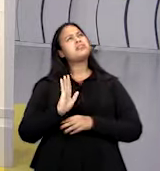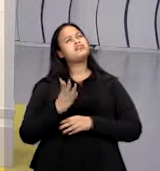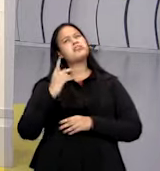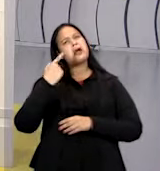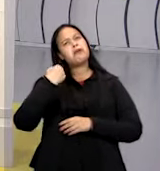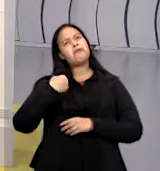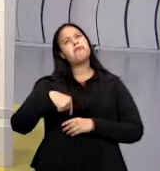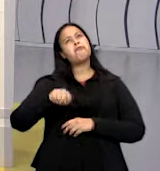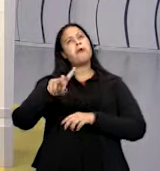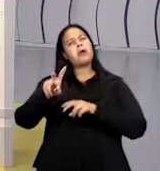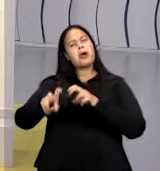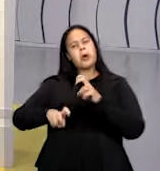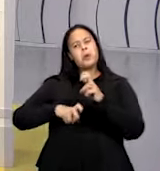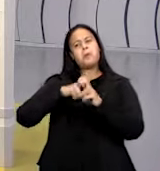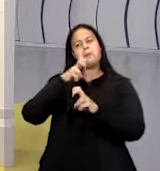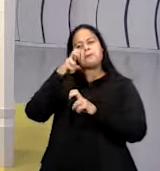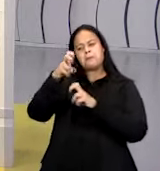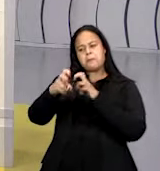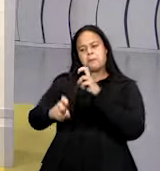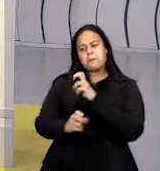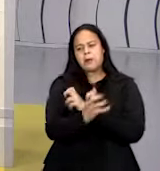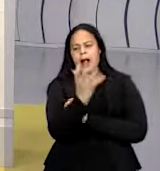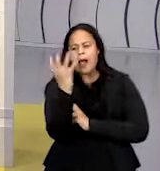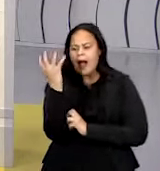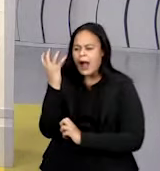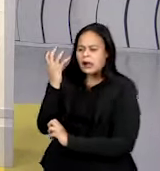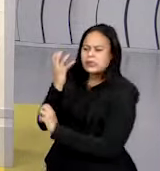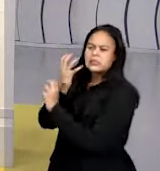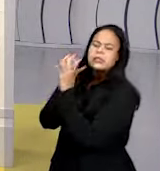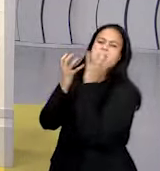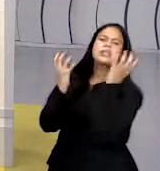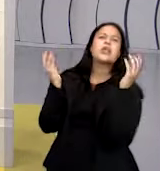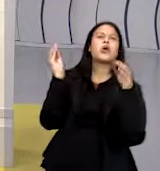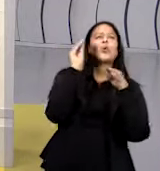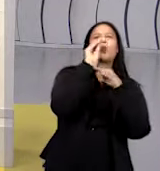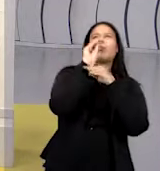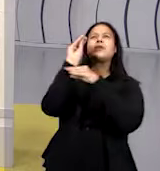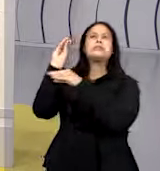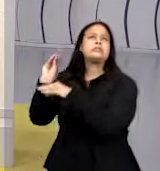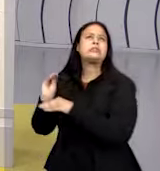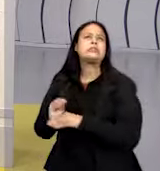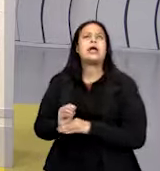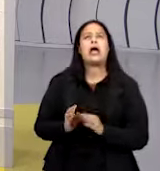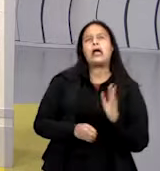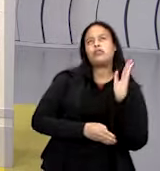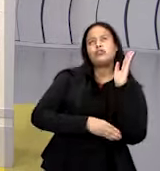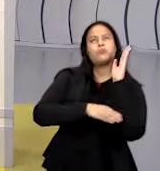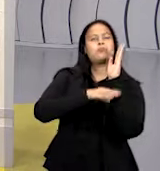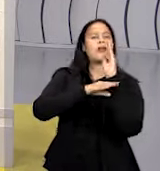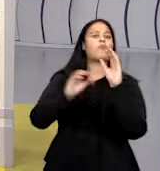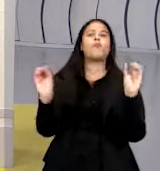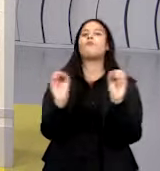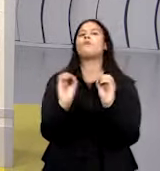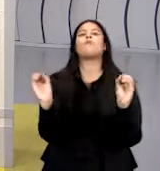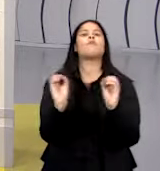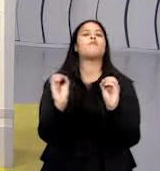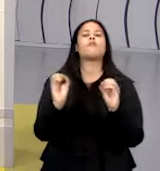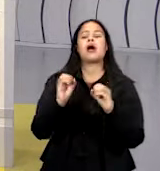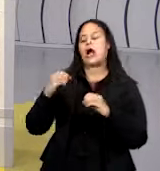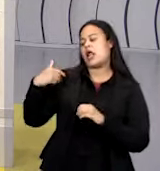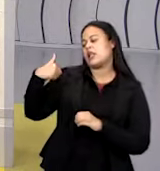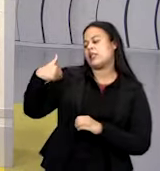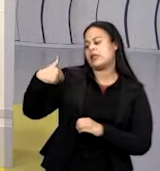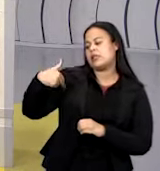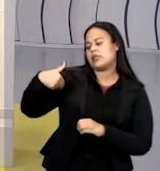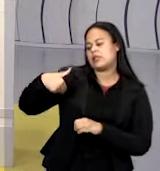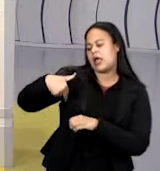um parque que era preservado, não tinha nenhuma construção, nem trilha para a gente andar, tinha direito lá,